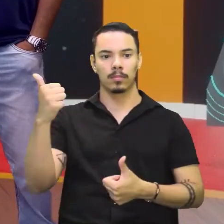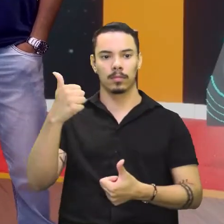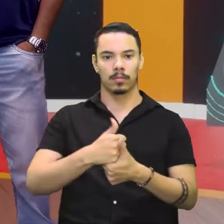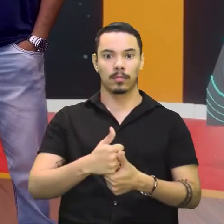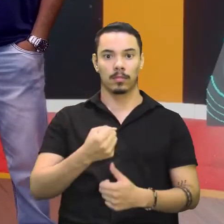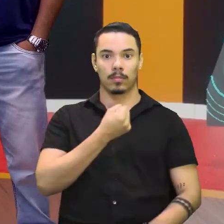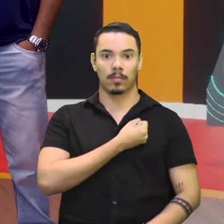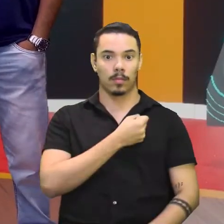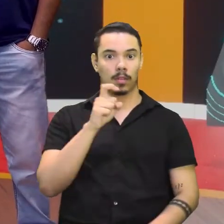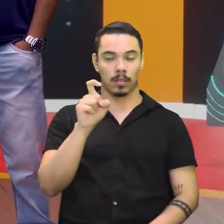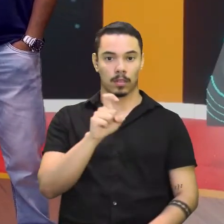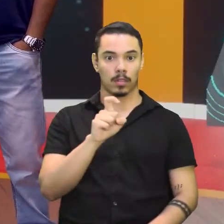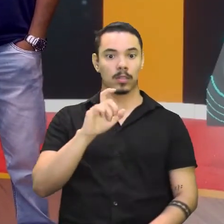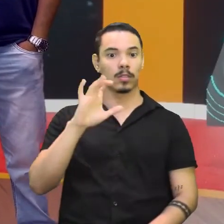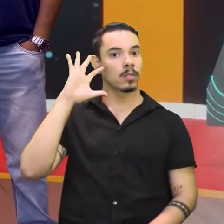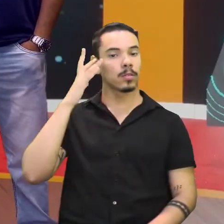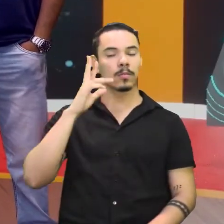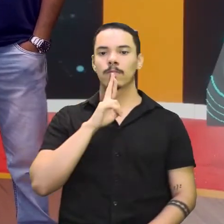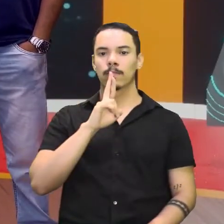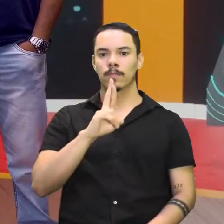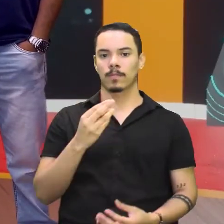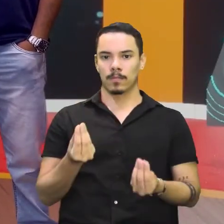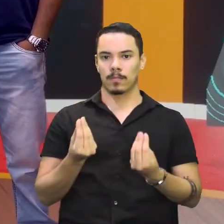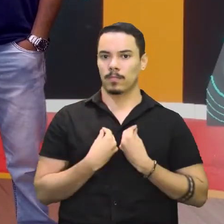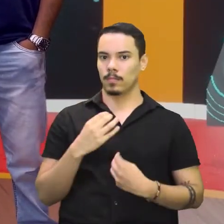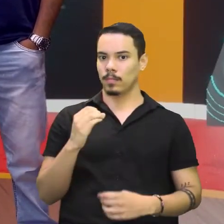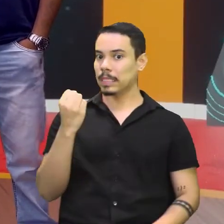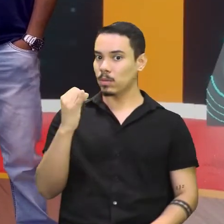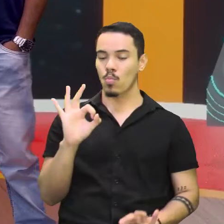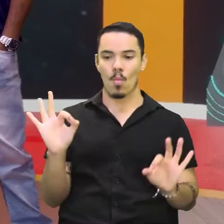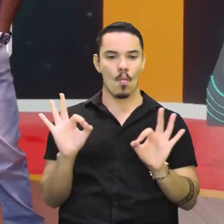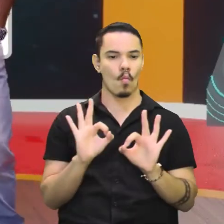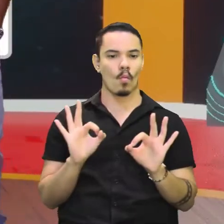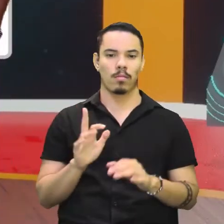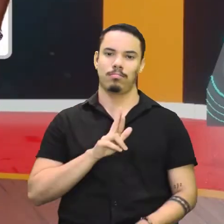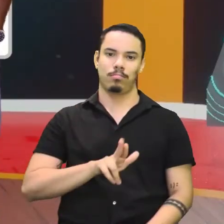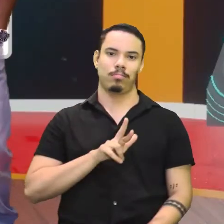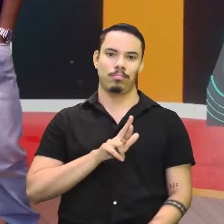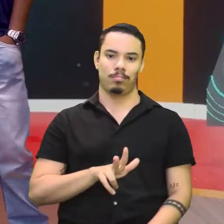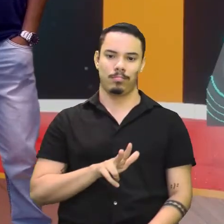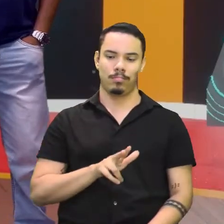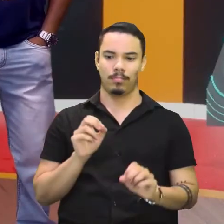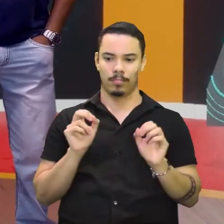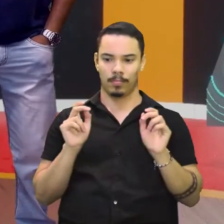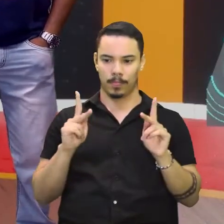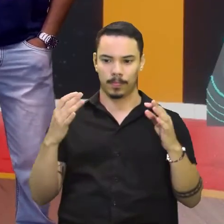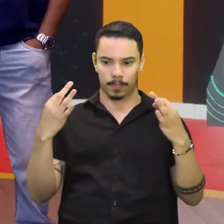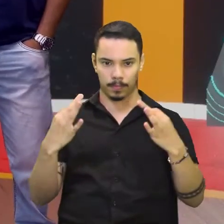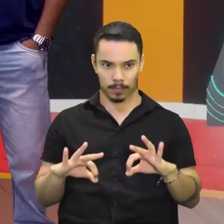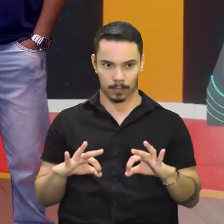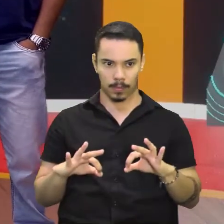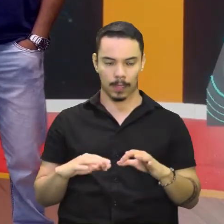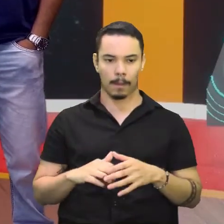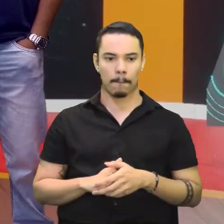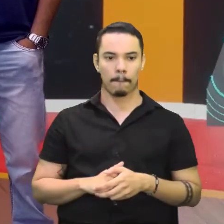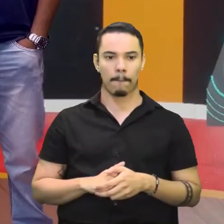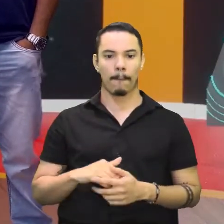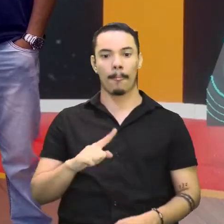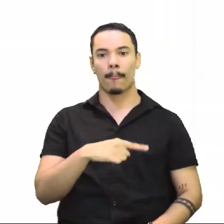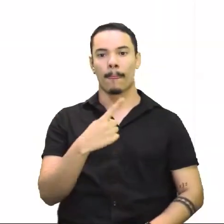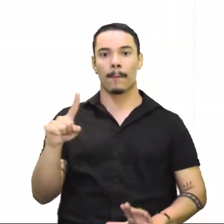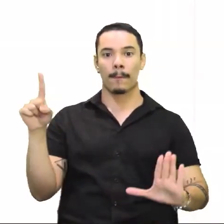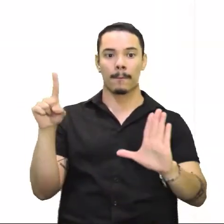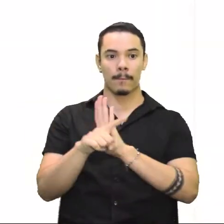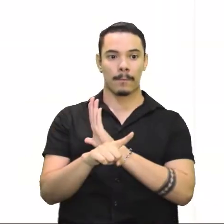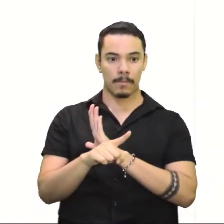x e o resultado tem que dar 0. Se não der 0, não é raiz do polinômio. Beleza. Certo? Vamos lá para a última perguntinha da aula de